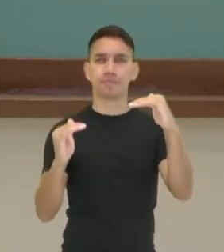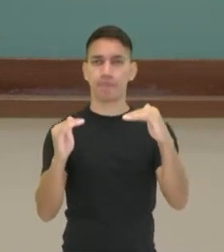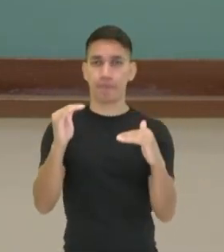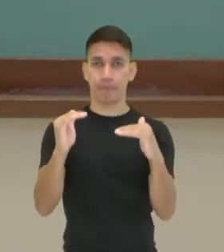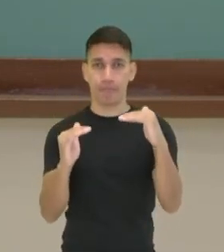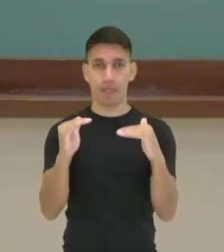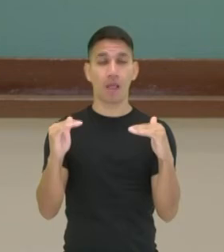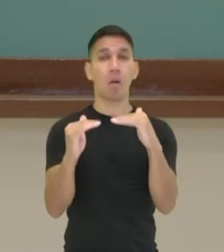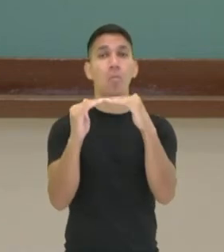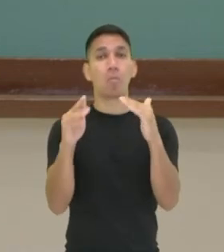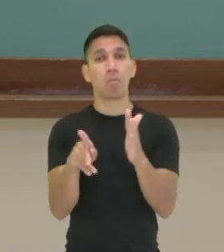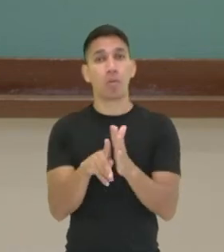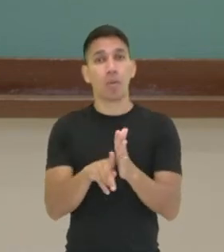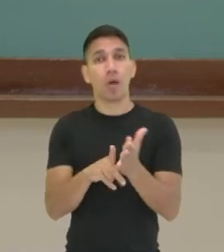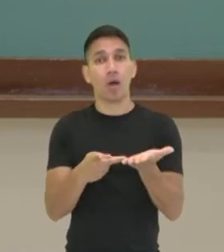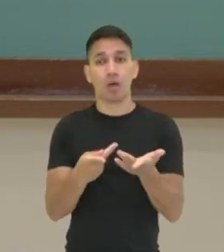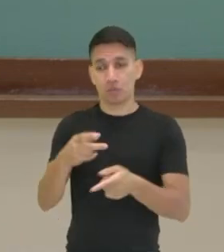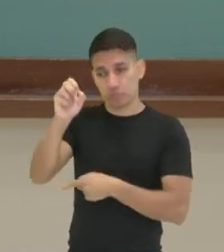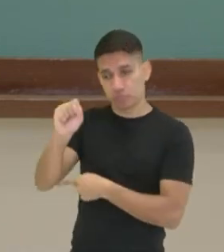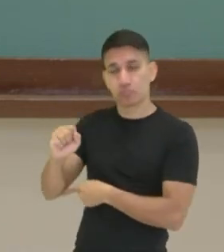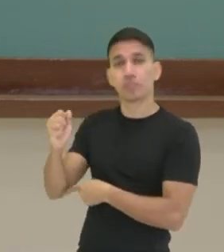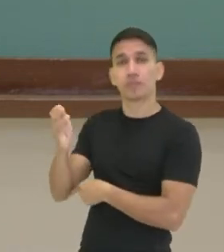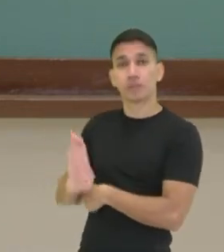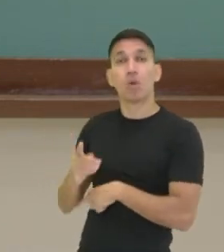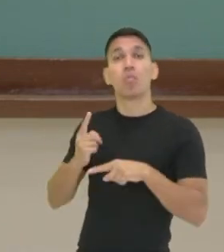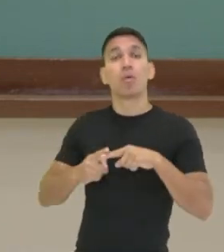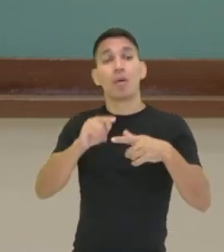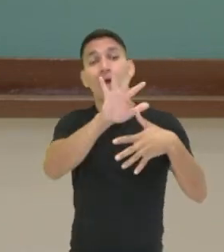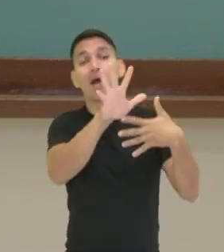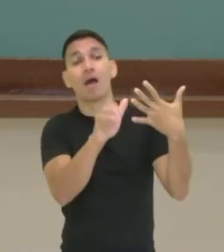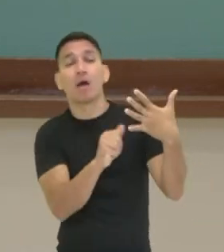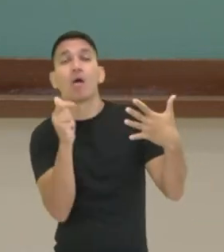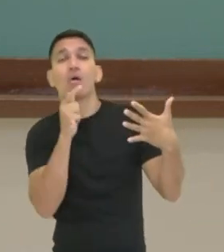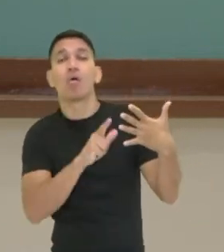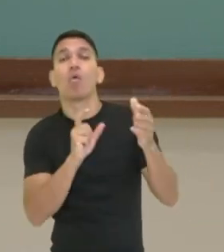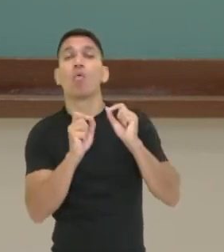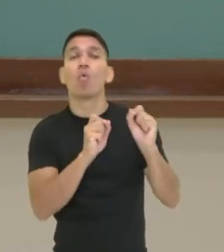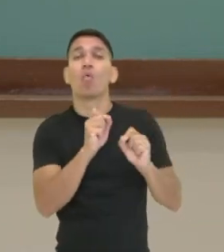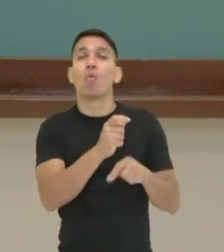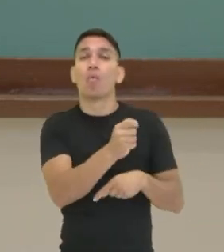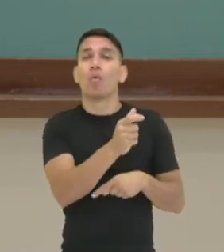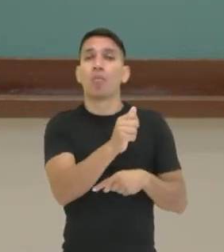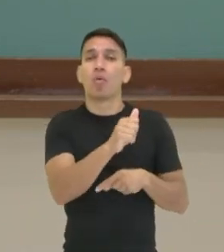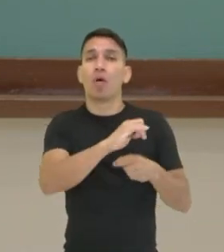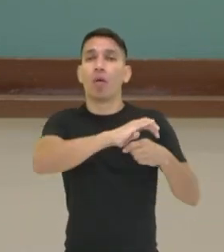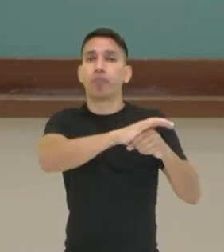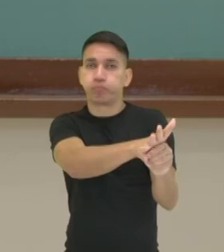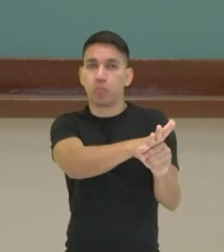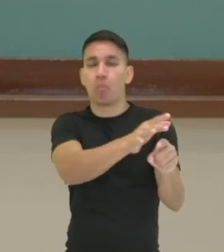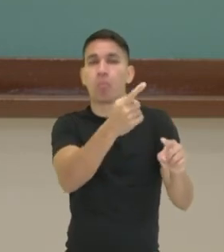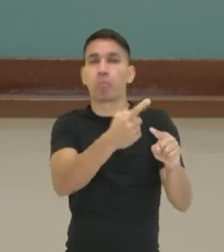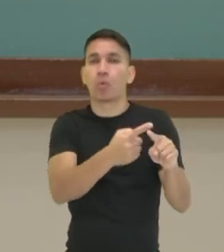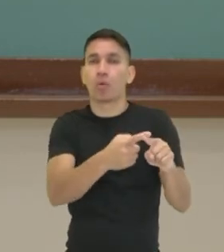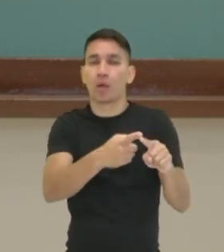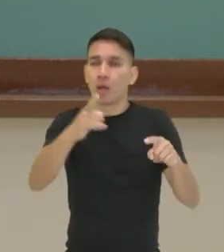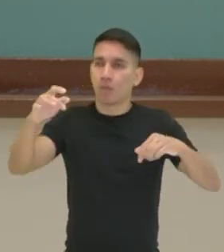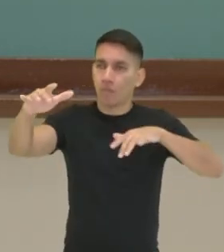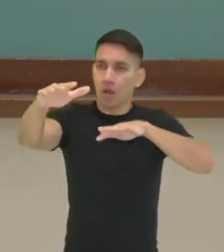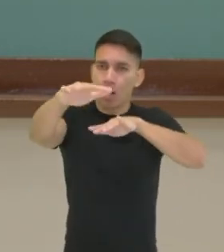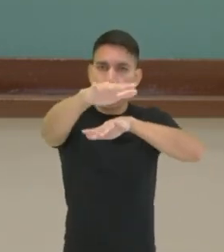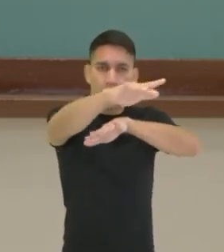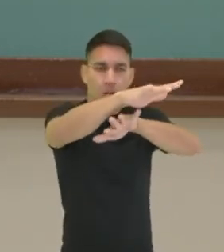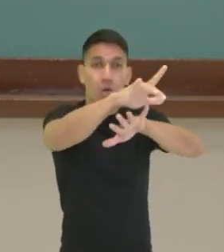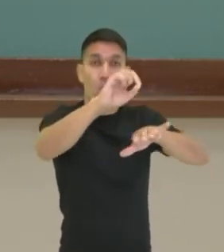sul do Brasil. Então, a Amazônia cria uma região de baixa pressão pela alta taxa de evaporação da densa vegetação. Então, o que acontece